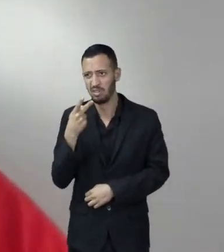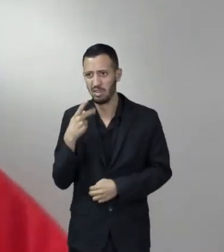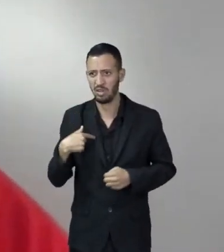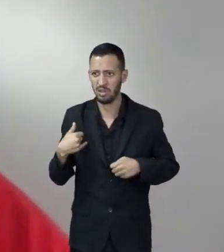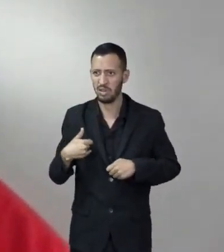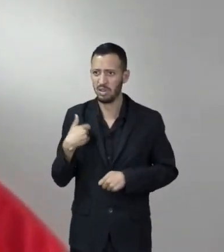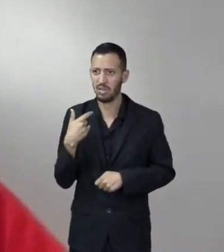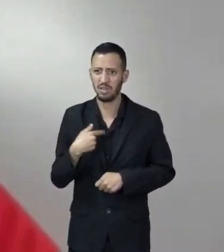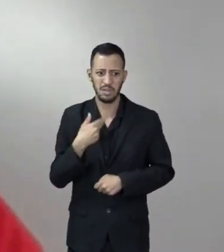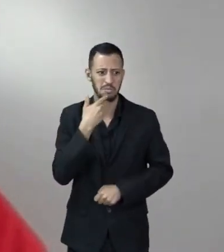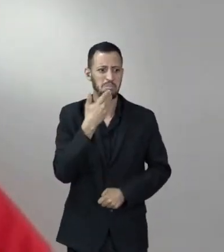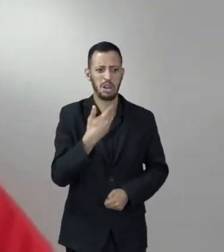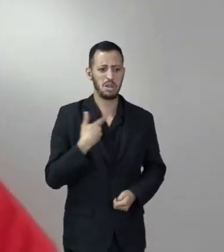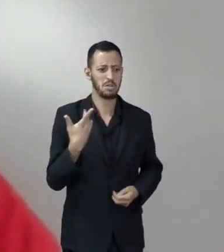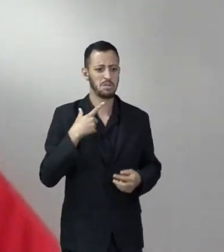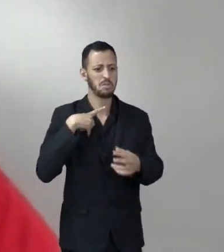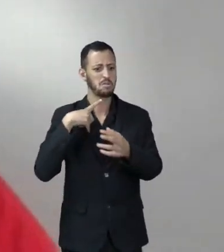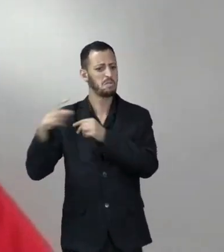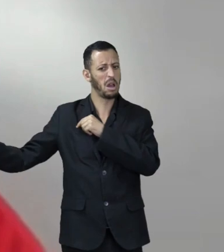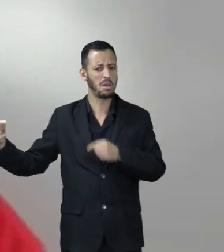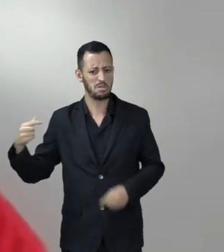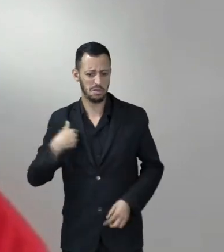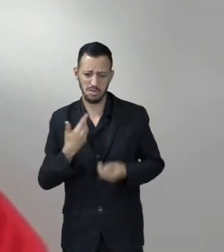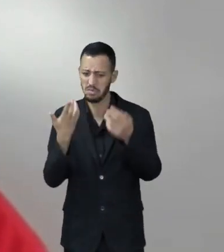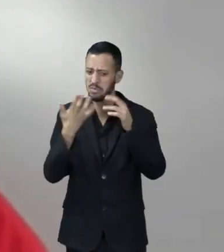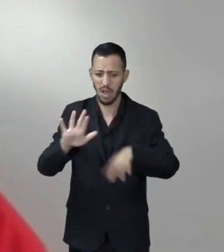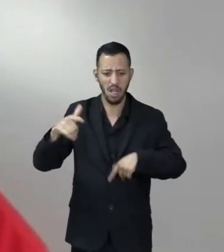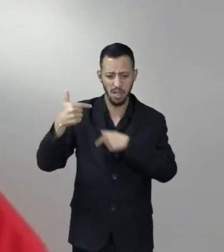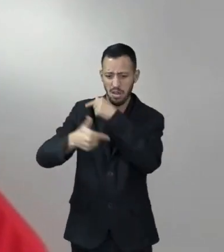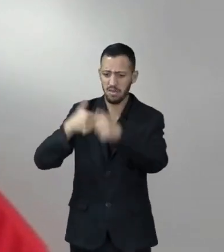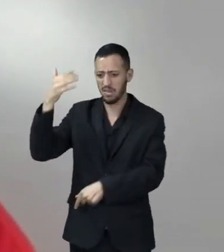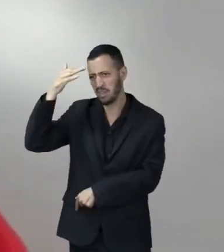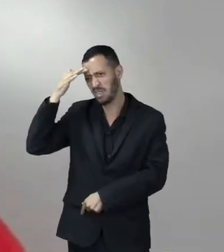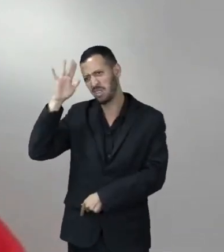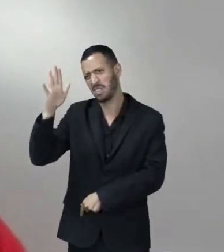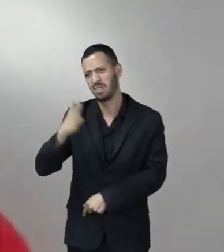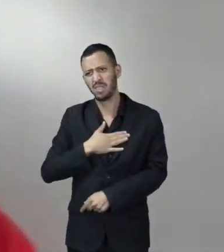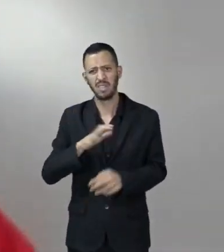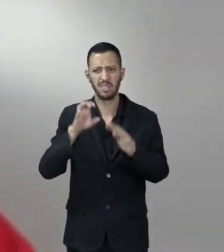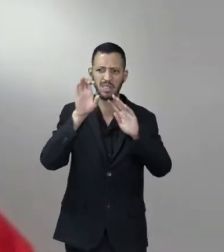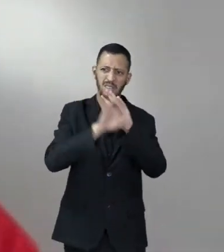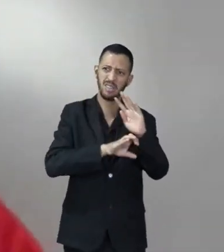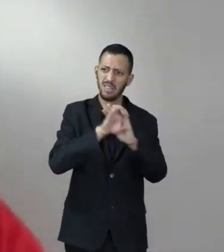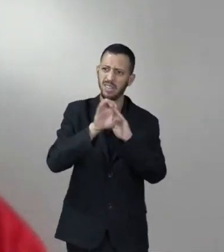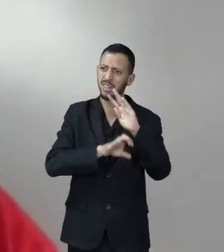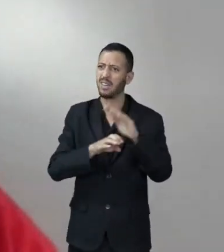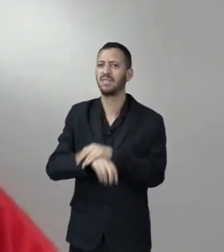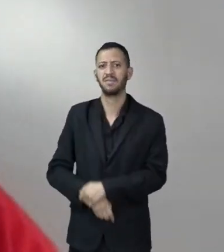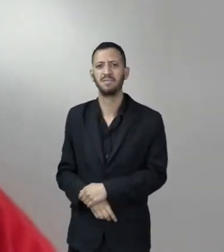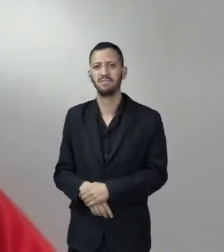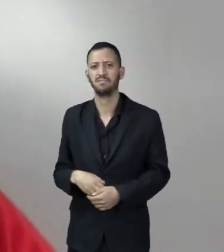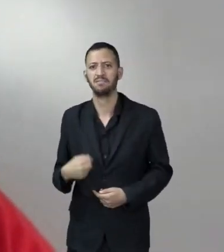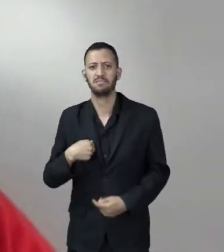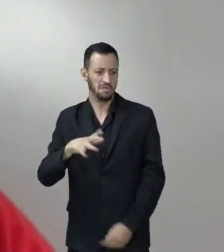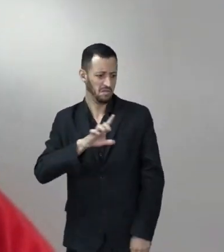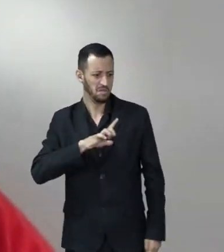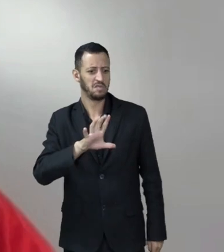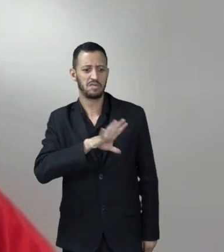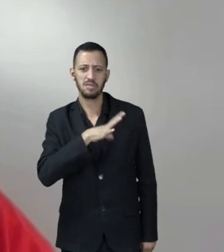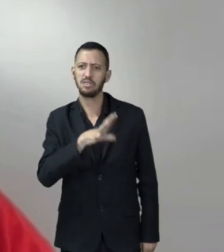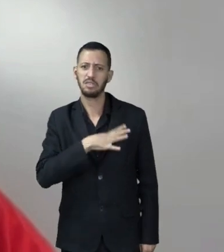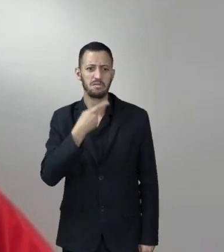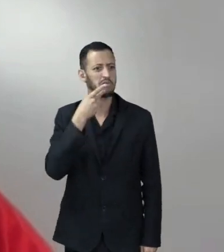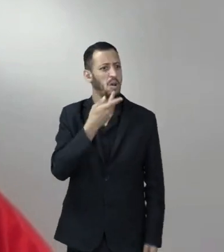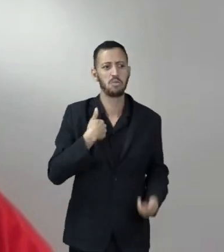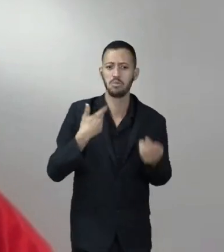orgulho, que eu me demiti naquele governo. Foi a coisa mais deliciosa do meu currículo, acho que é o que eu quero estampar, né? Que eu tive essa coragem e me